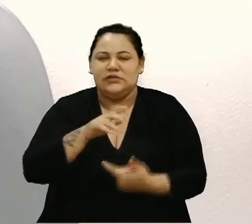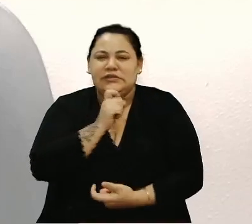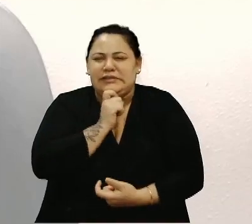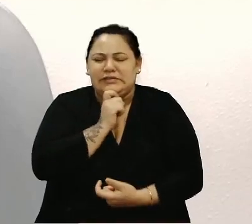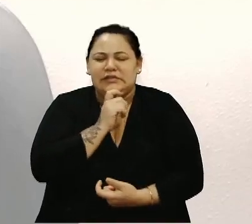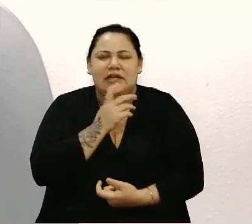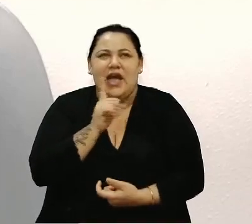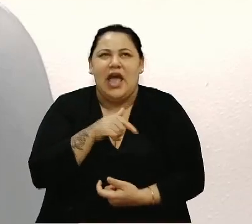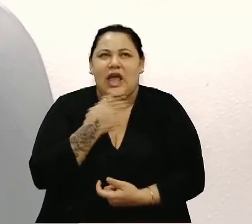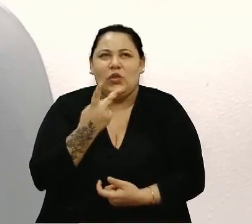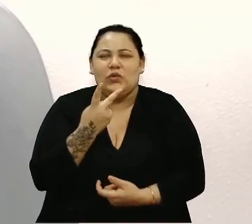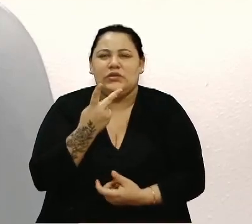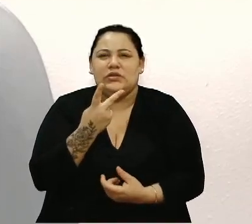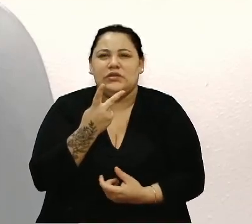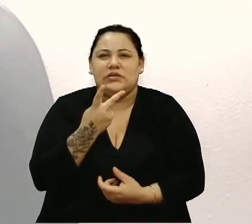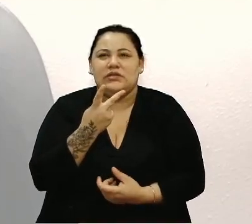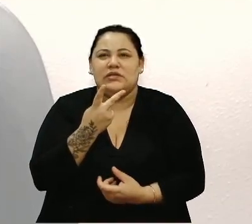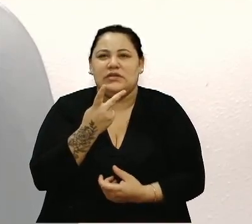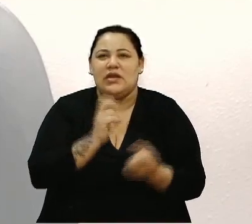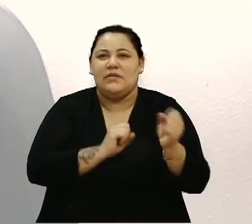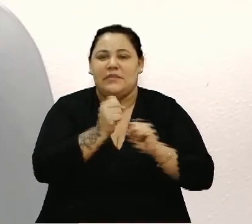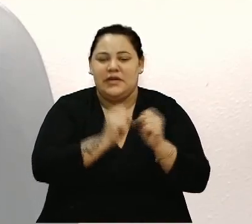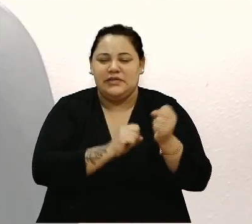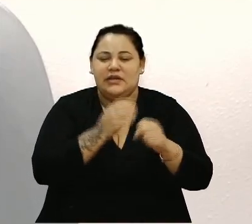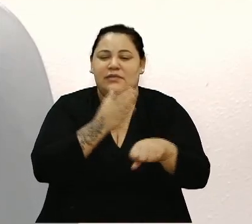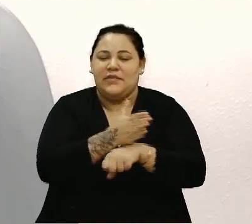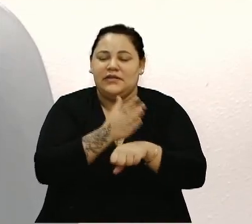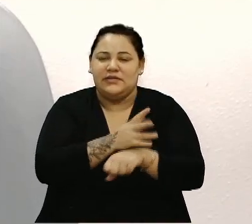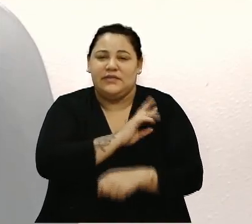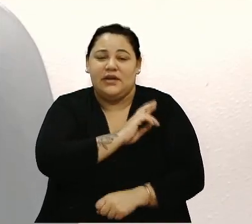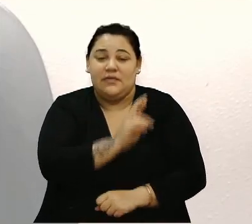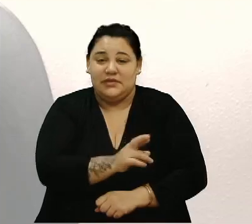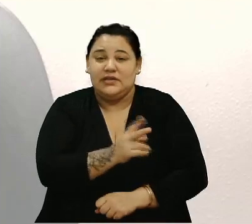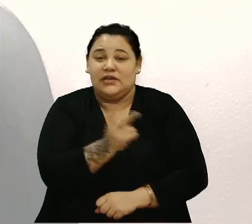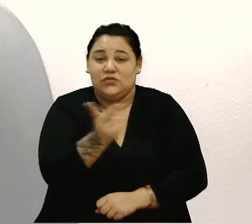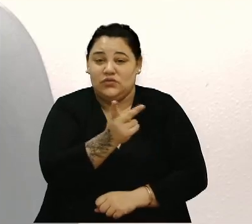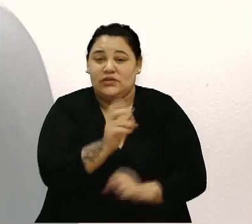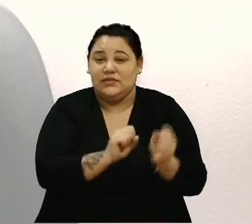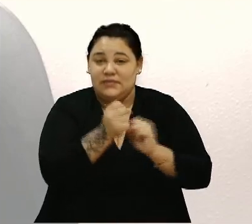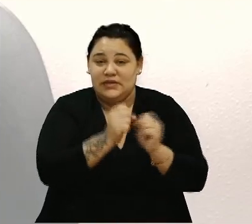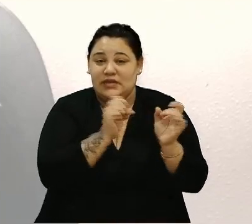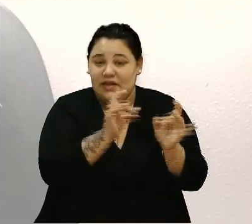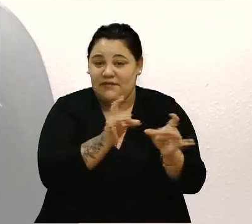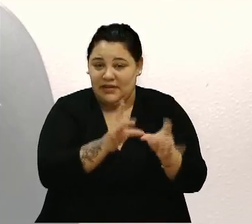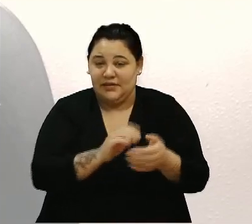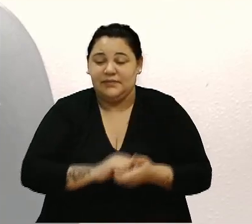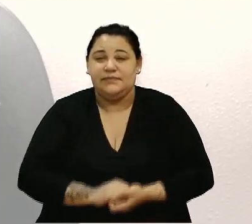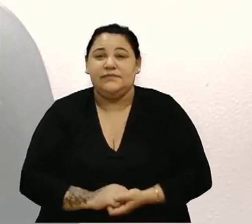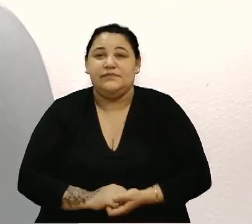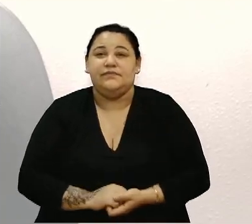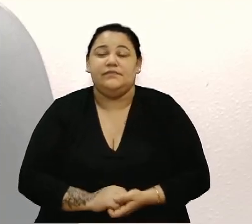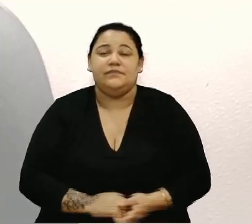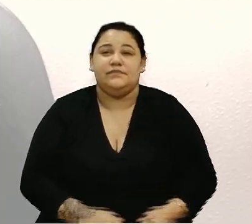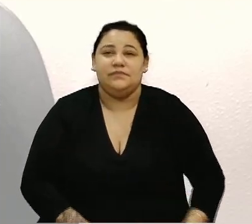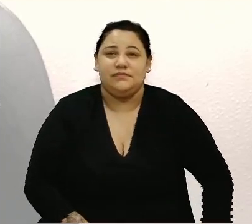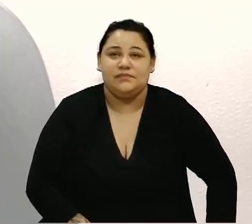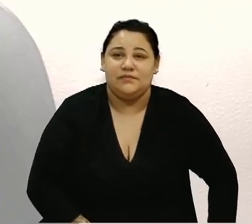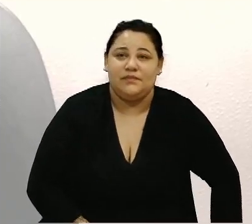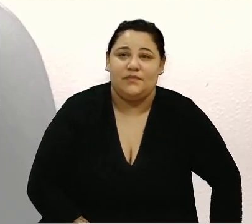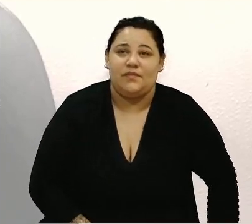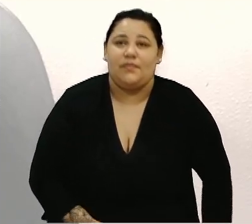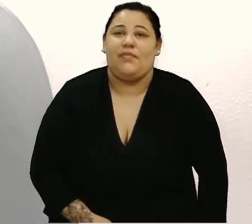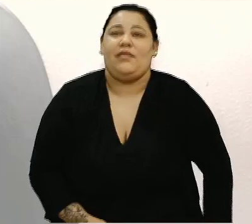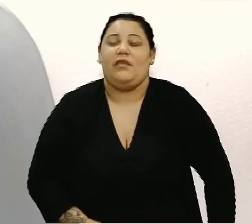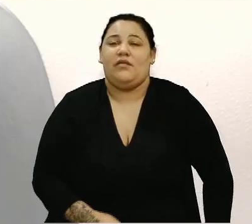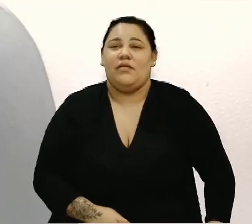duas empresas que ele fazia parte de representar essas empresas nas vendas. E nunca me